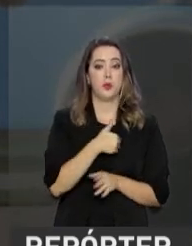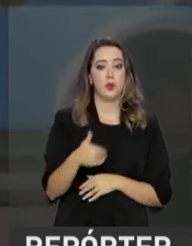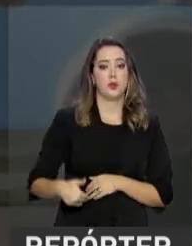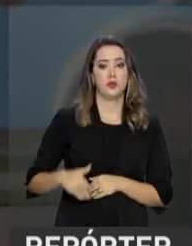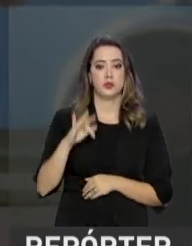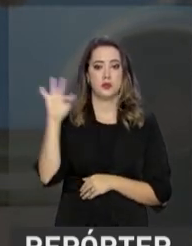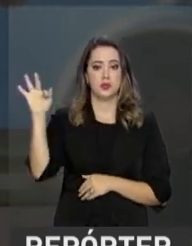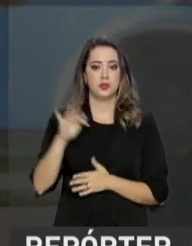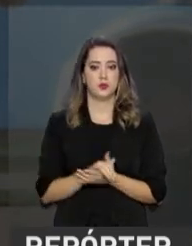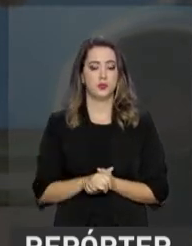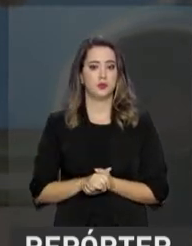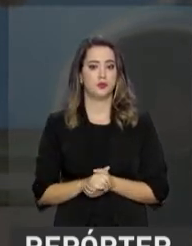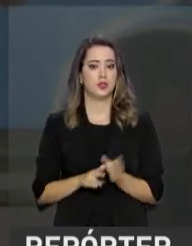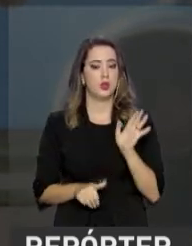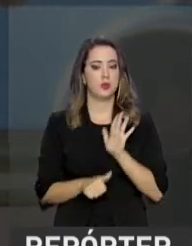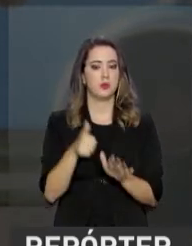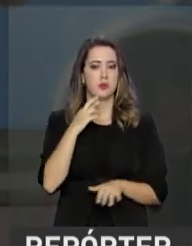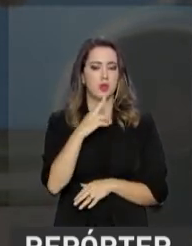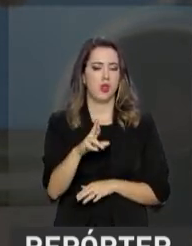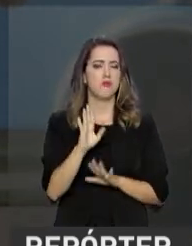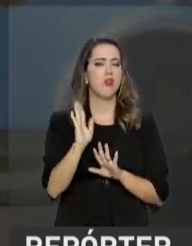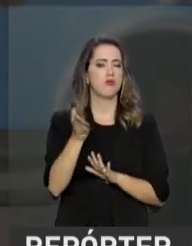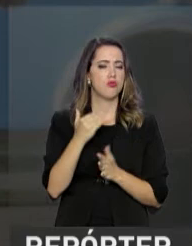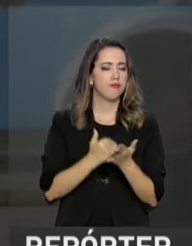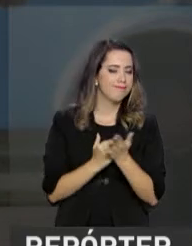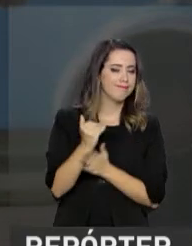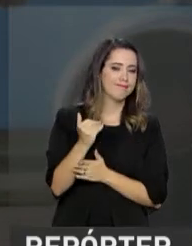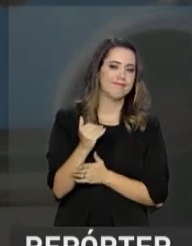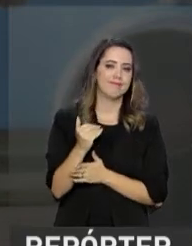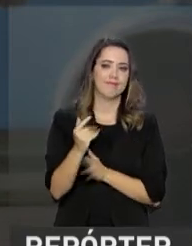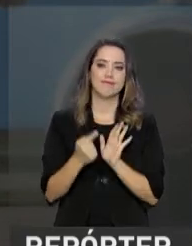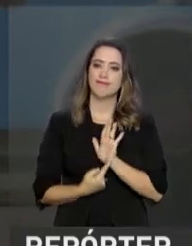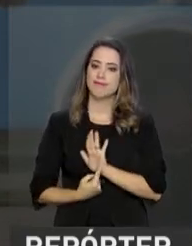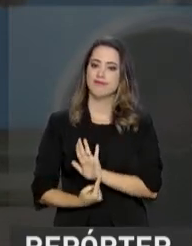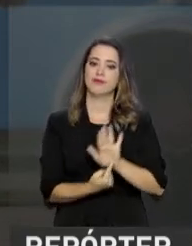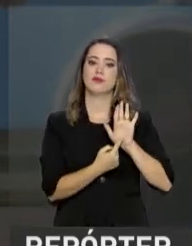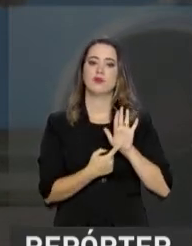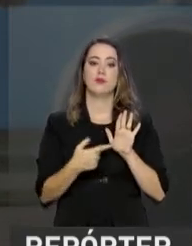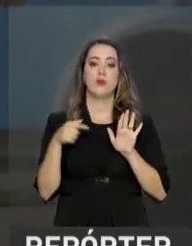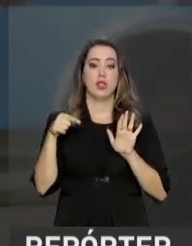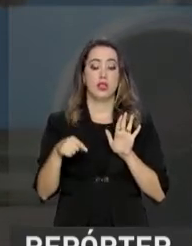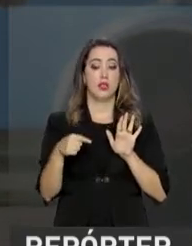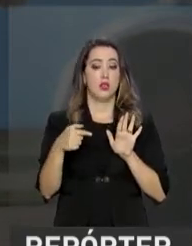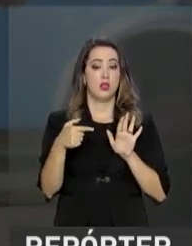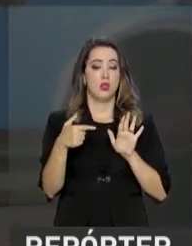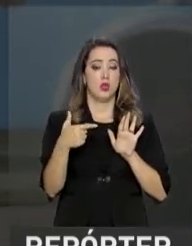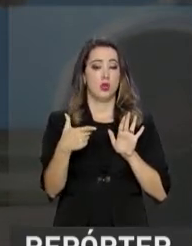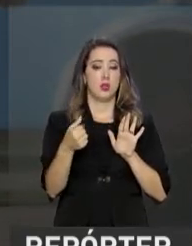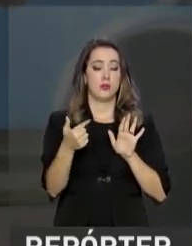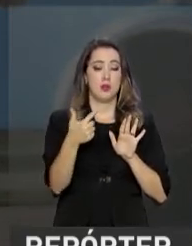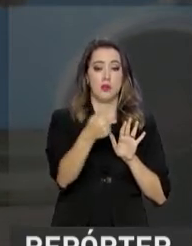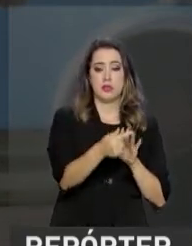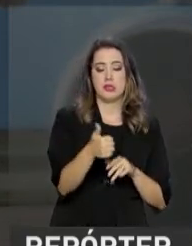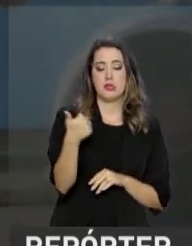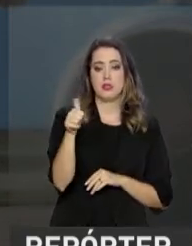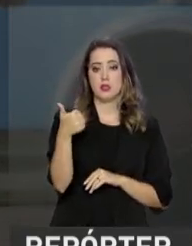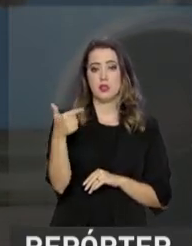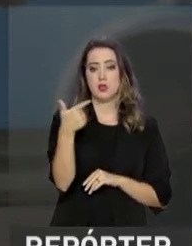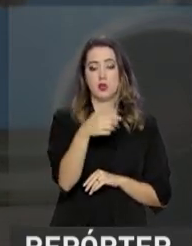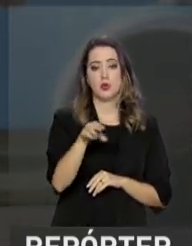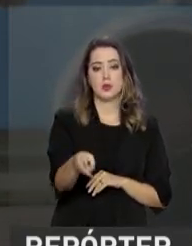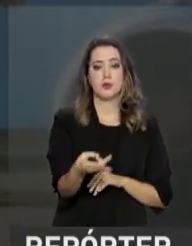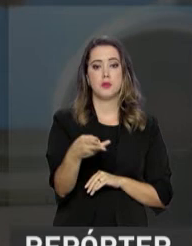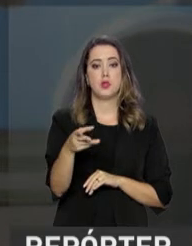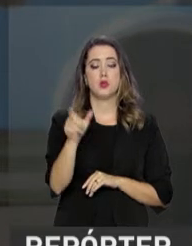e os primeiros resultados já começaram a aparecer em 2017 112 milhões de passageiros